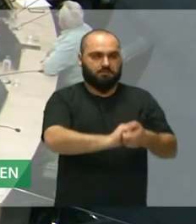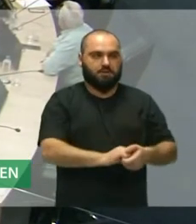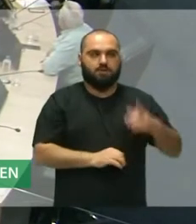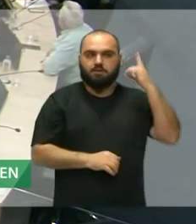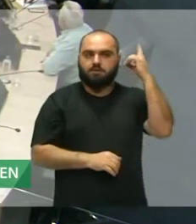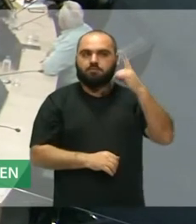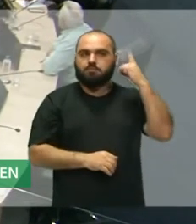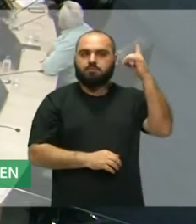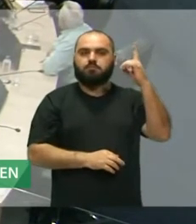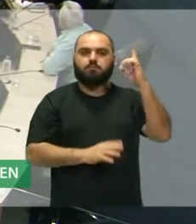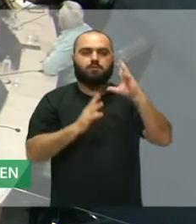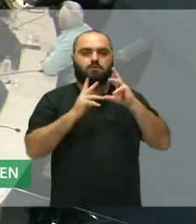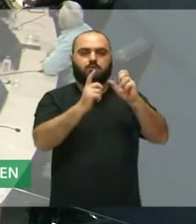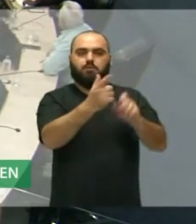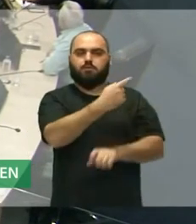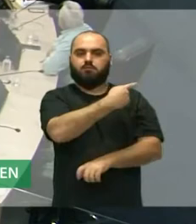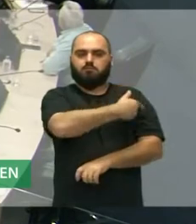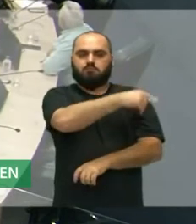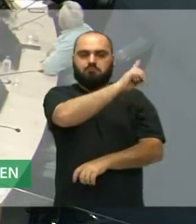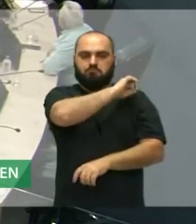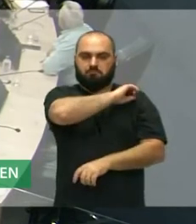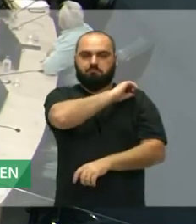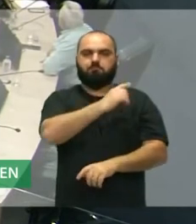as autoridades.